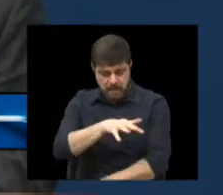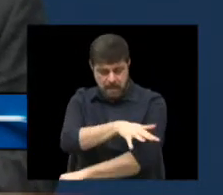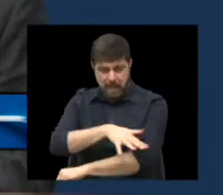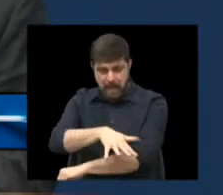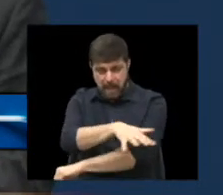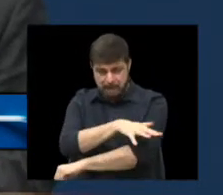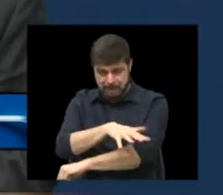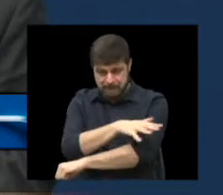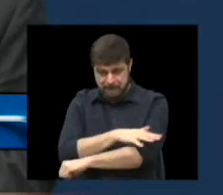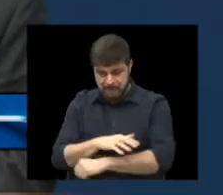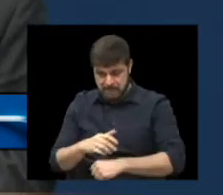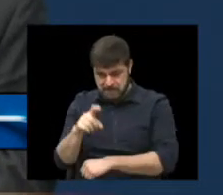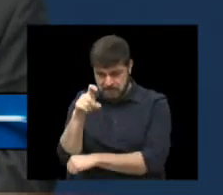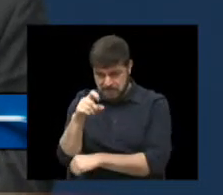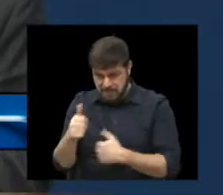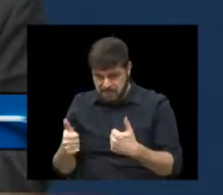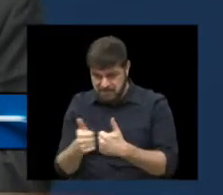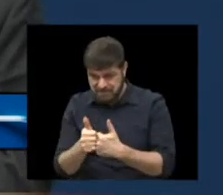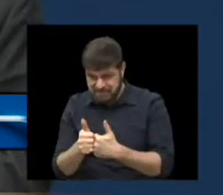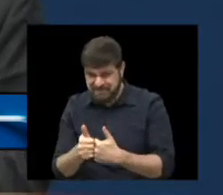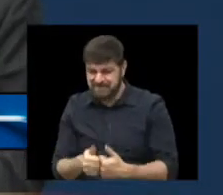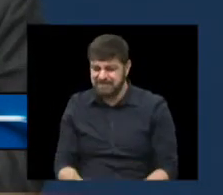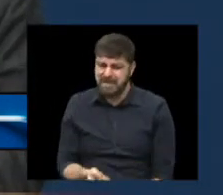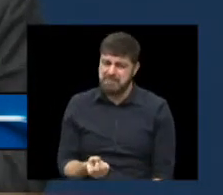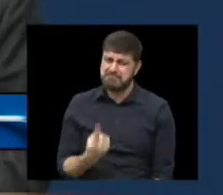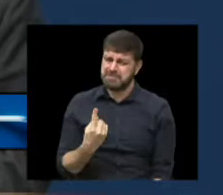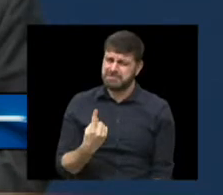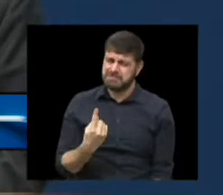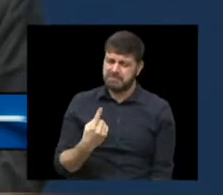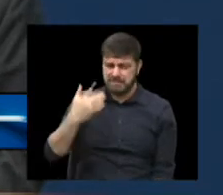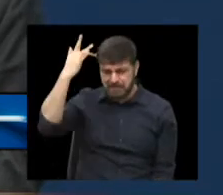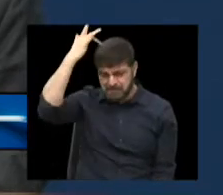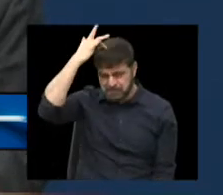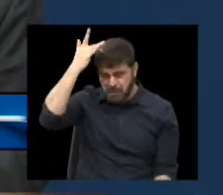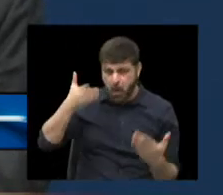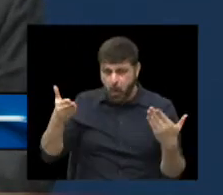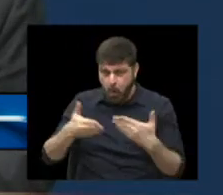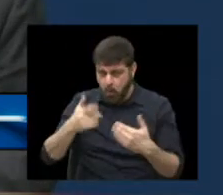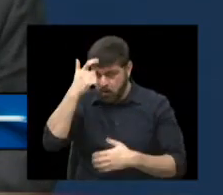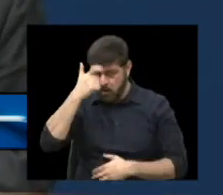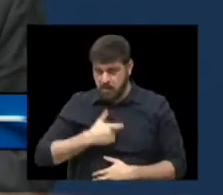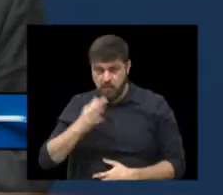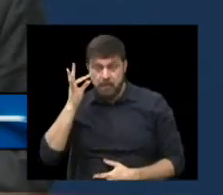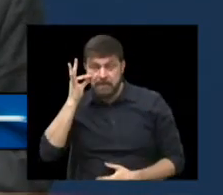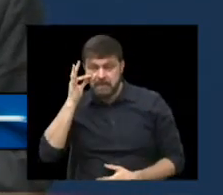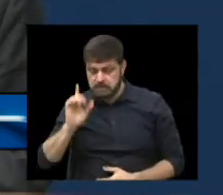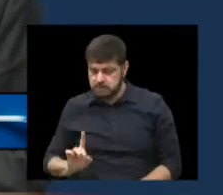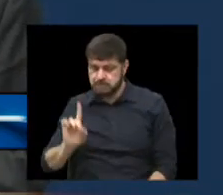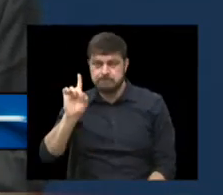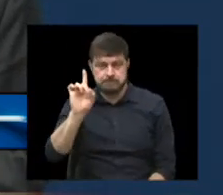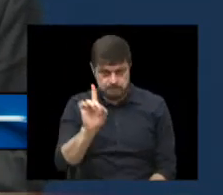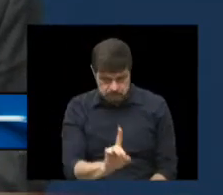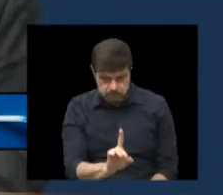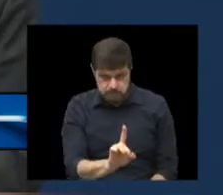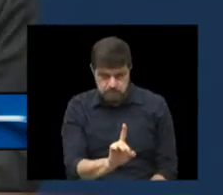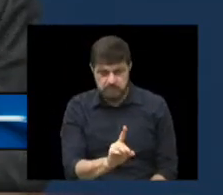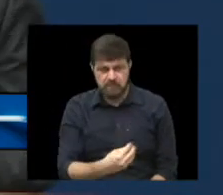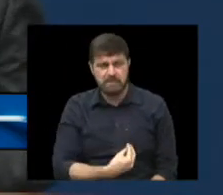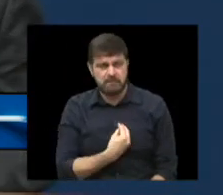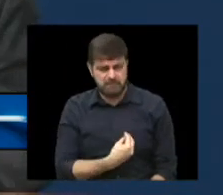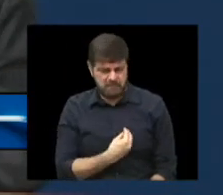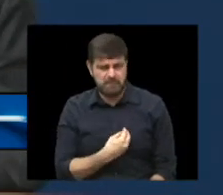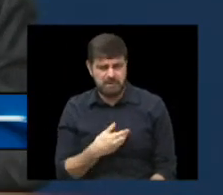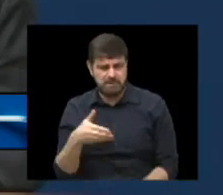complexo sobrevive em estado terminal. É absurdo. Hoje nós estivemos lá, é um lugar que eu frequento, mas